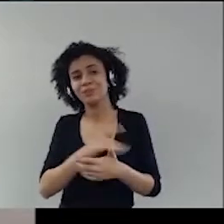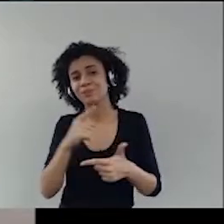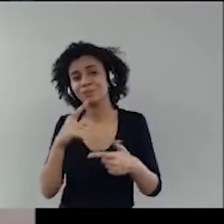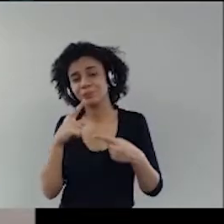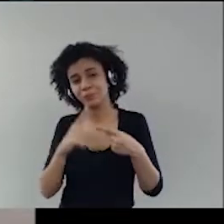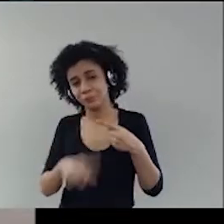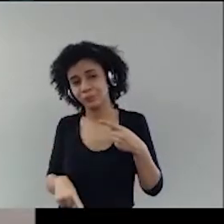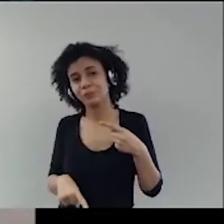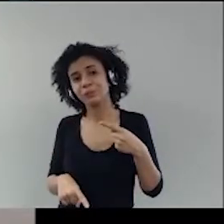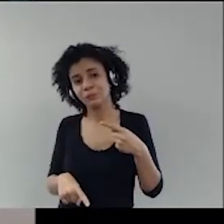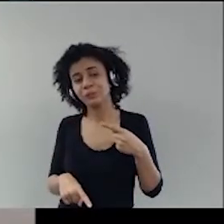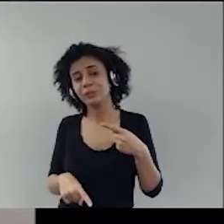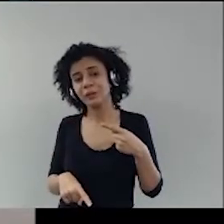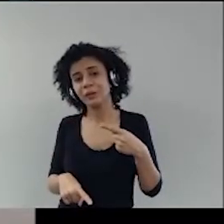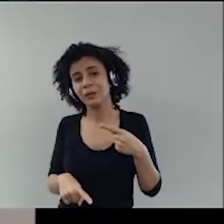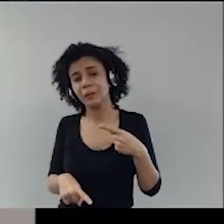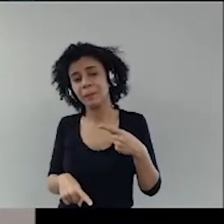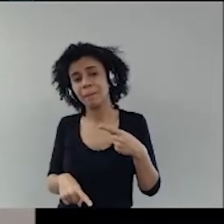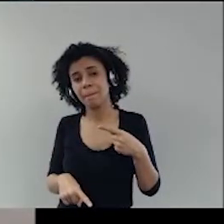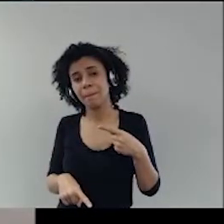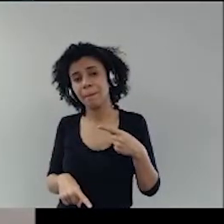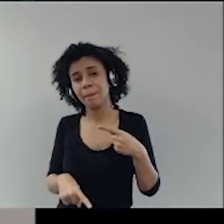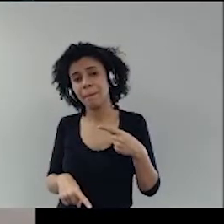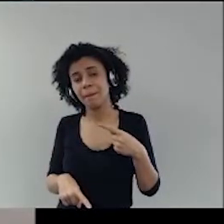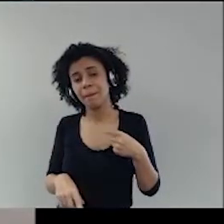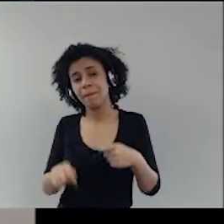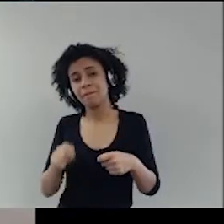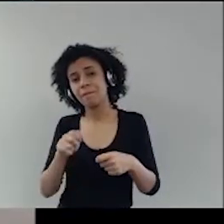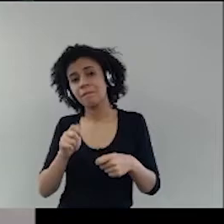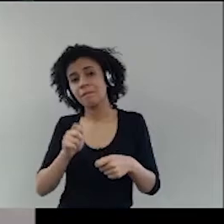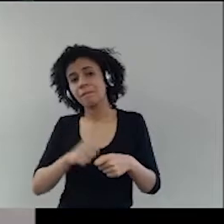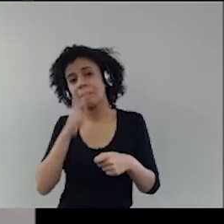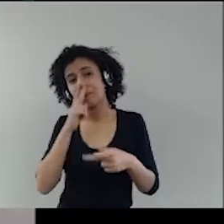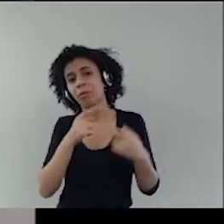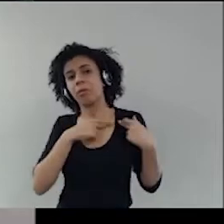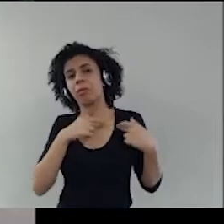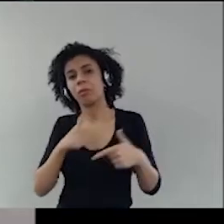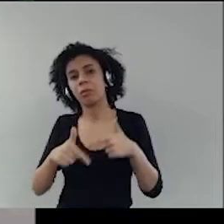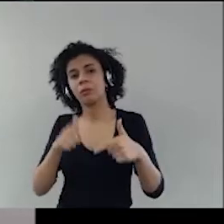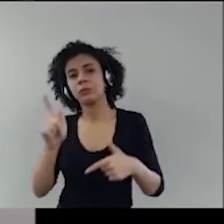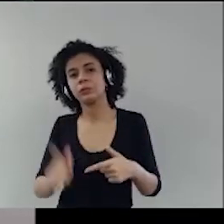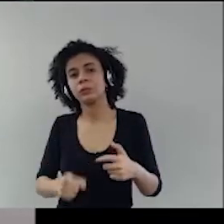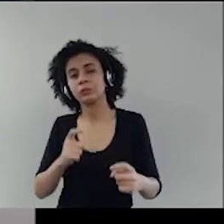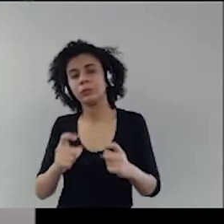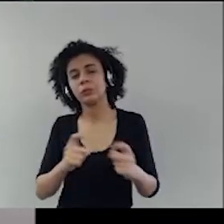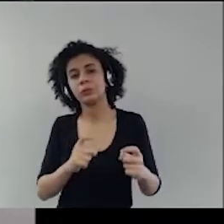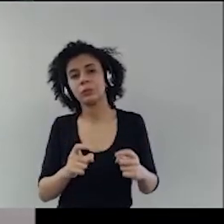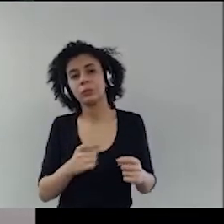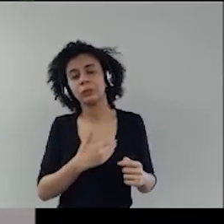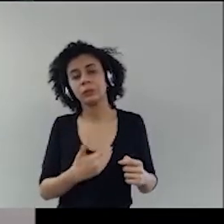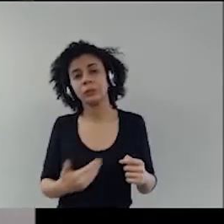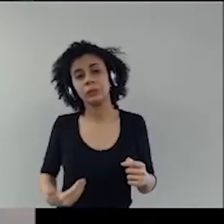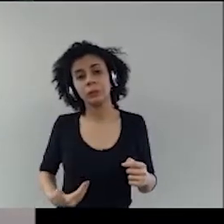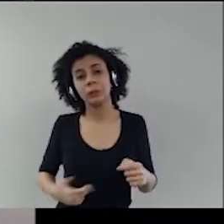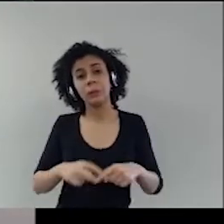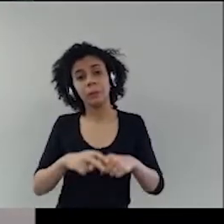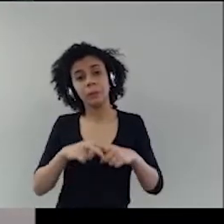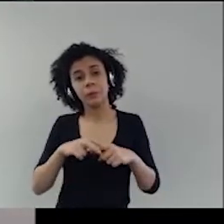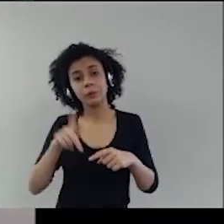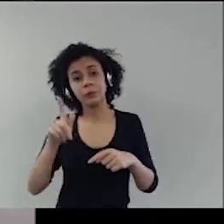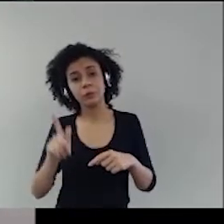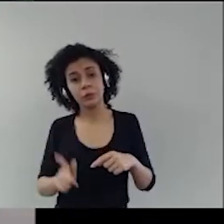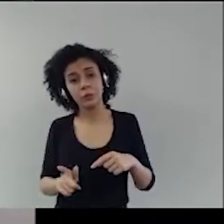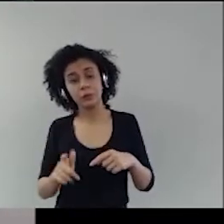descabido, fazendo, às vezes, de gestor público. Nesse papel, a Comissão de Saúde do Ministério Público,